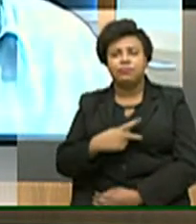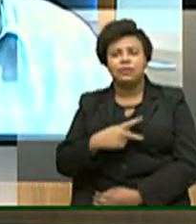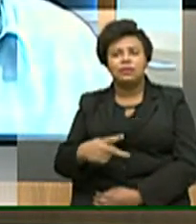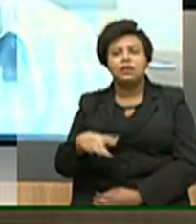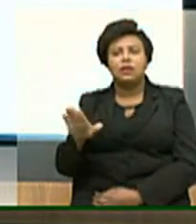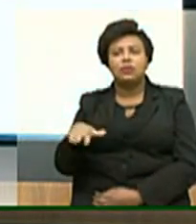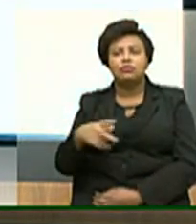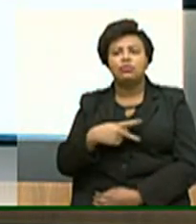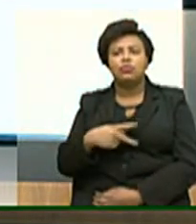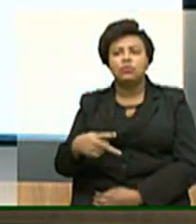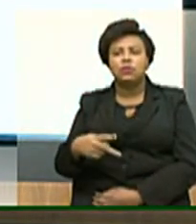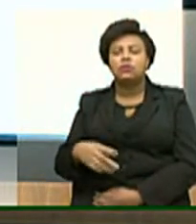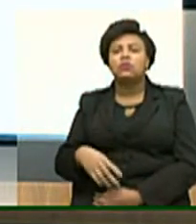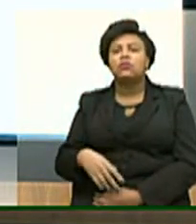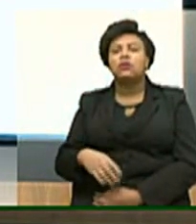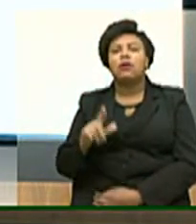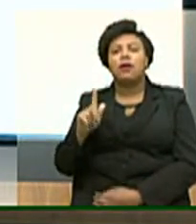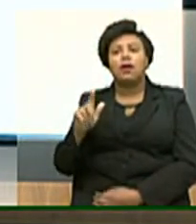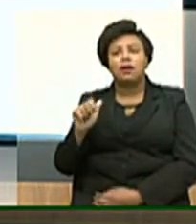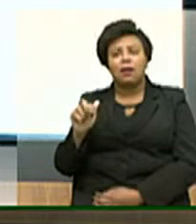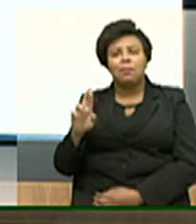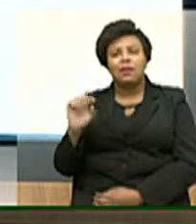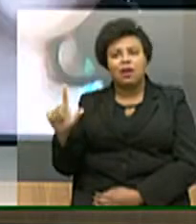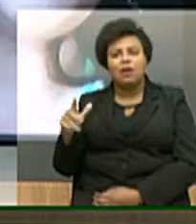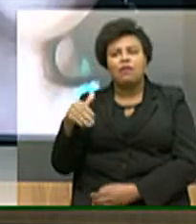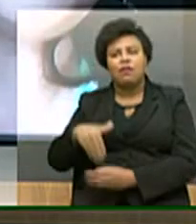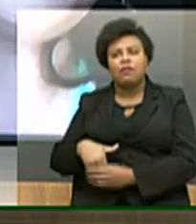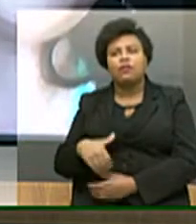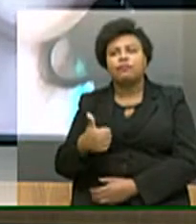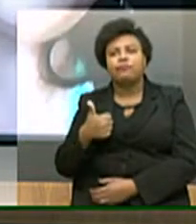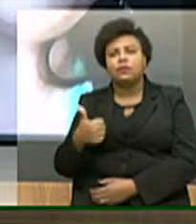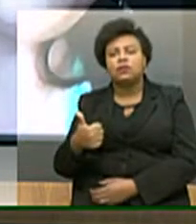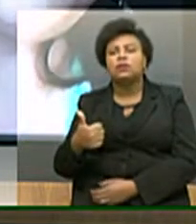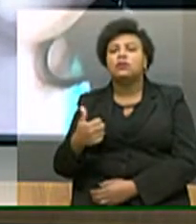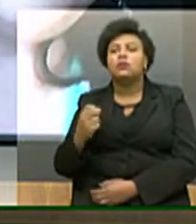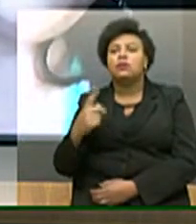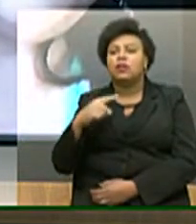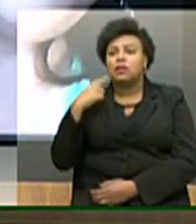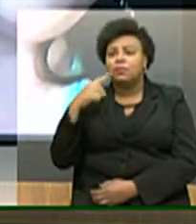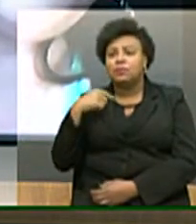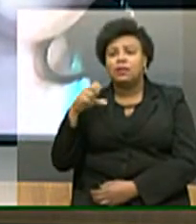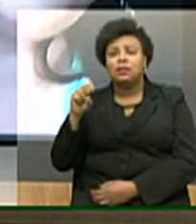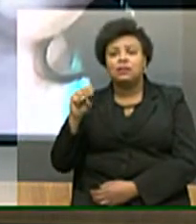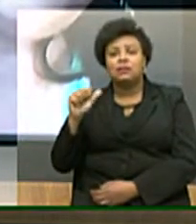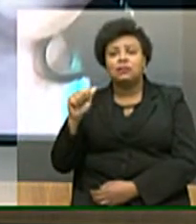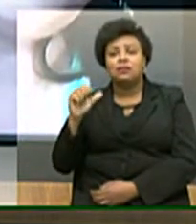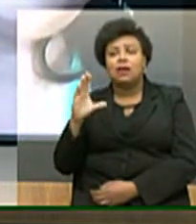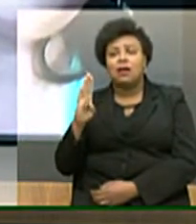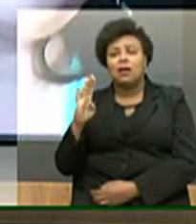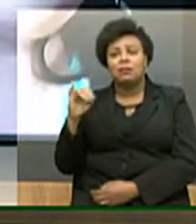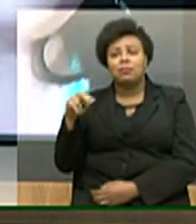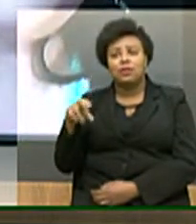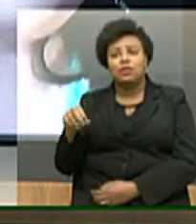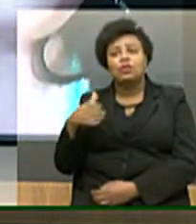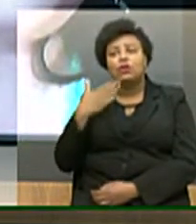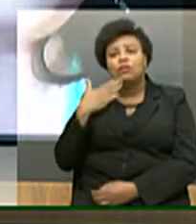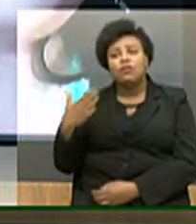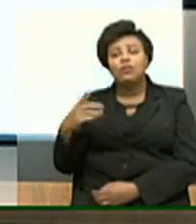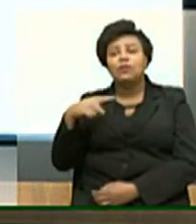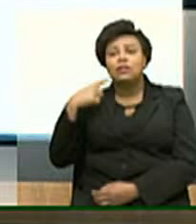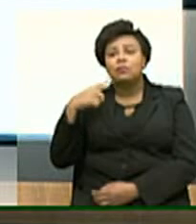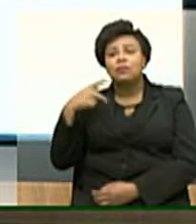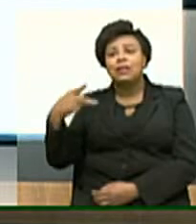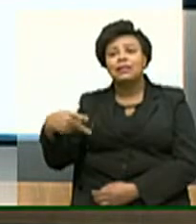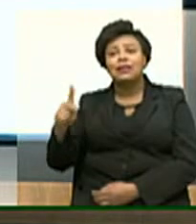Presidente. Presidente Gabriel, favorável. Ok, deputado Gabriel. Deputado, okay, deputado Sabino, favorável. Ok, deputada Kelly